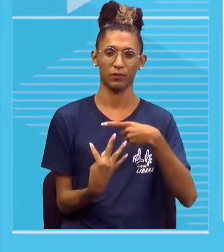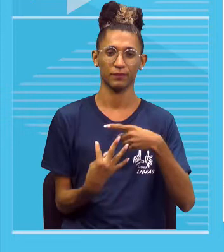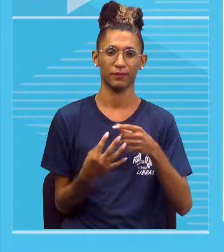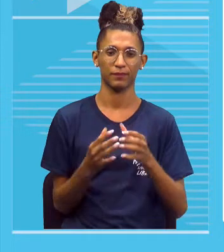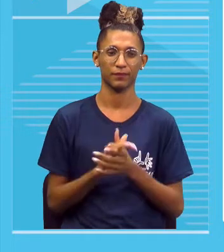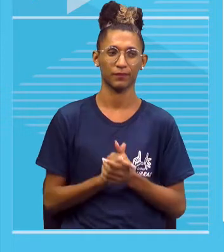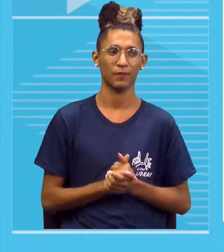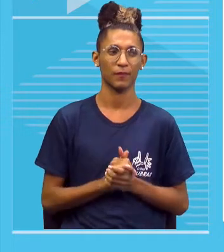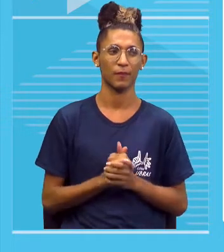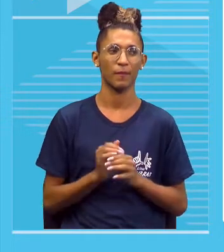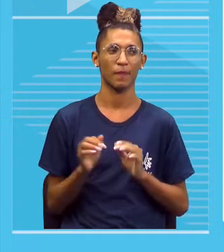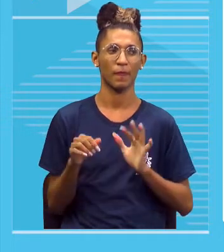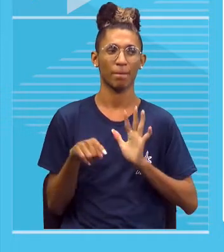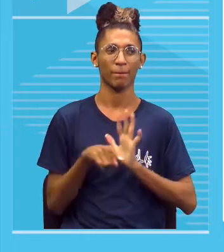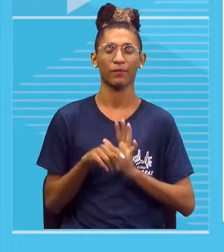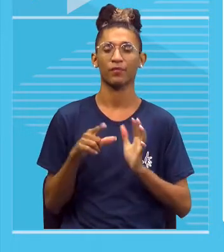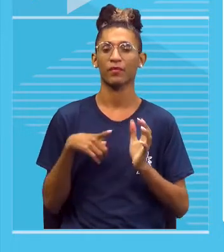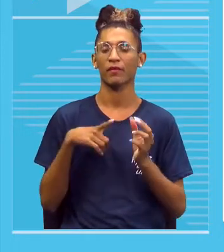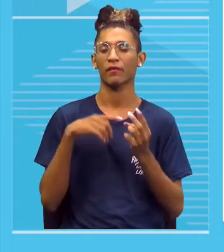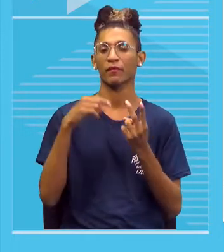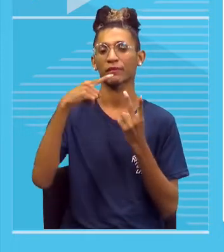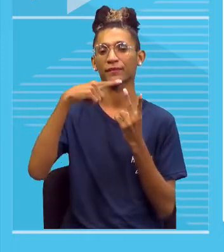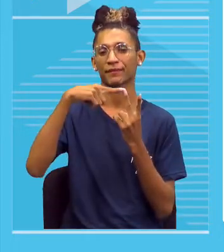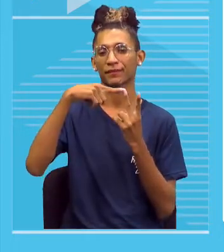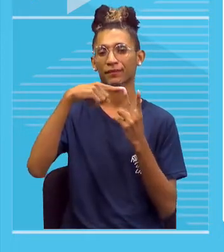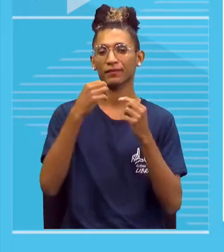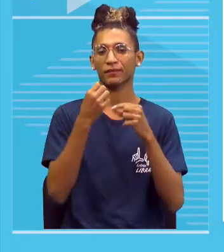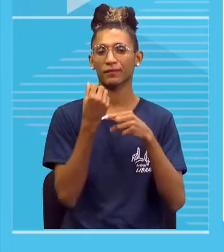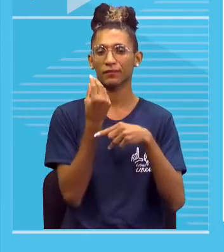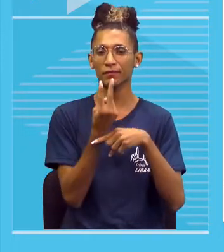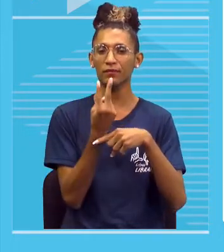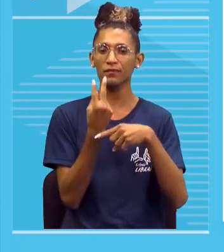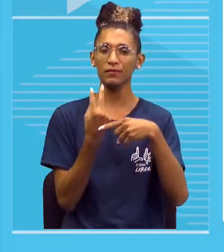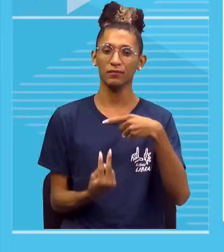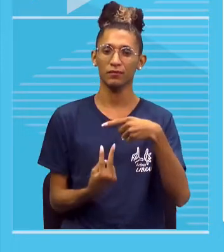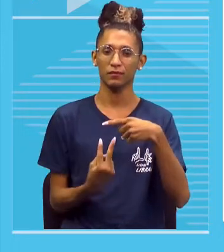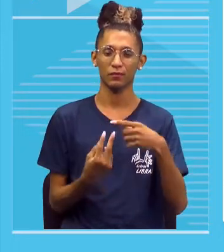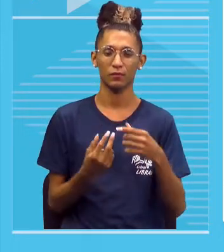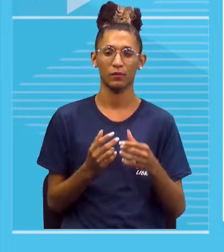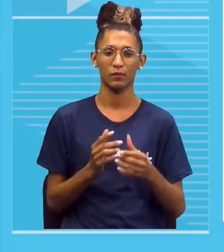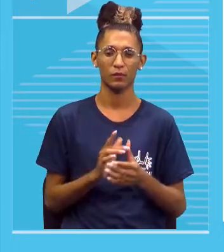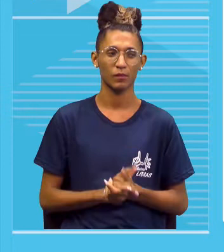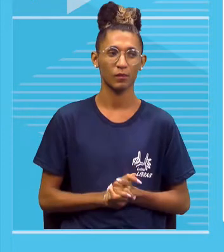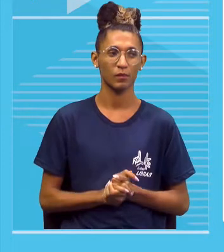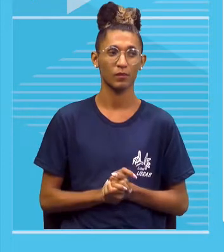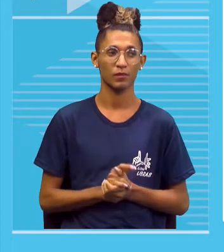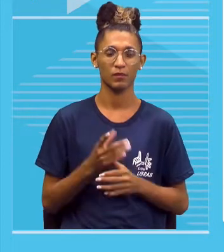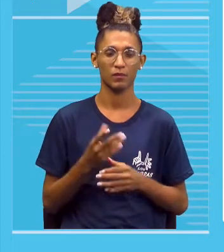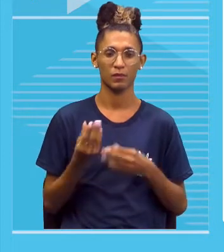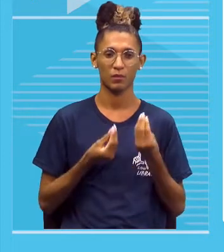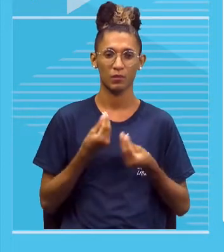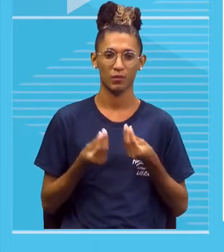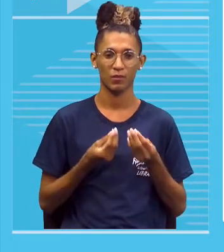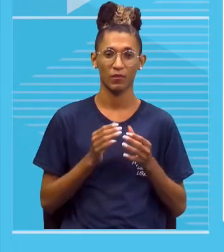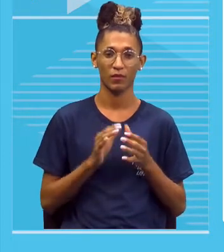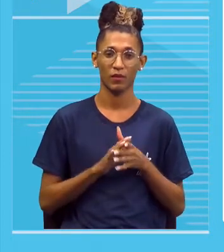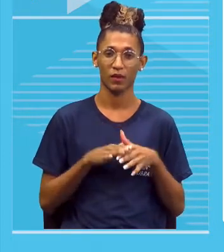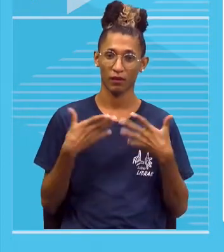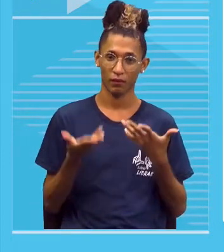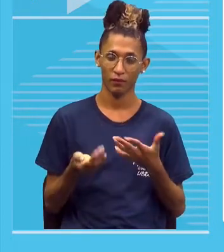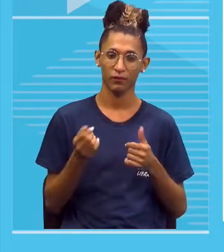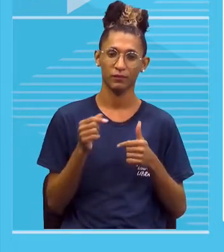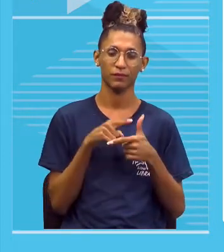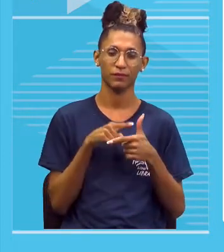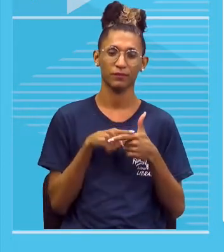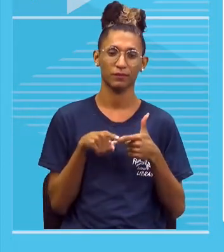ou menos Olha o raio de 2 sobre 2 ao quadrado da 2 sobre quatro ruim pai então